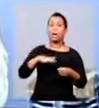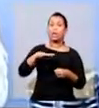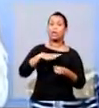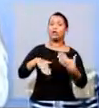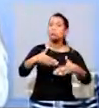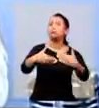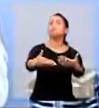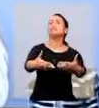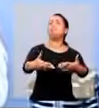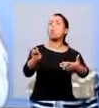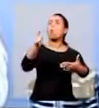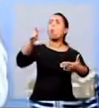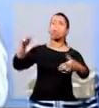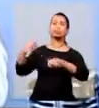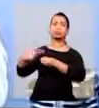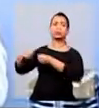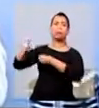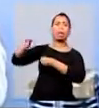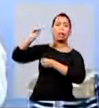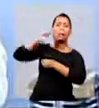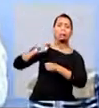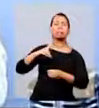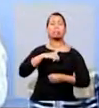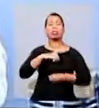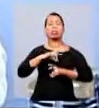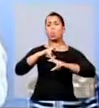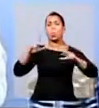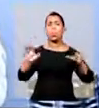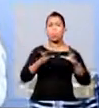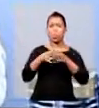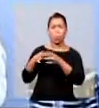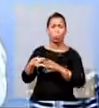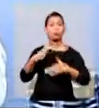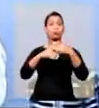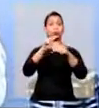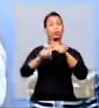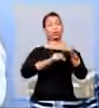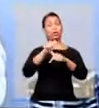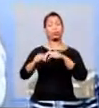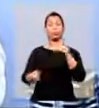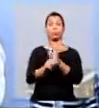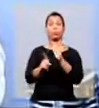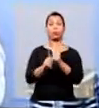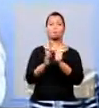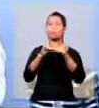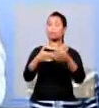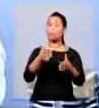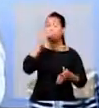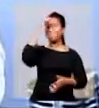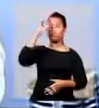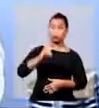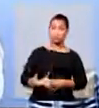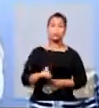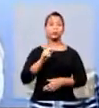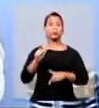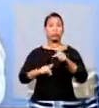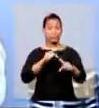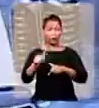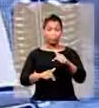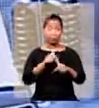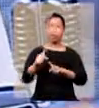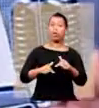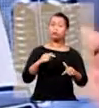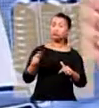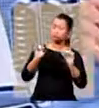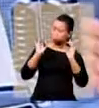que desenvolvem trabalho voltado às pessoas com deficiência, trabalhos de primeira linha, tanto para pessoa com deficiência visual, para pessoa